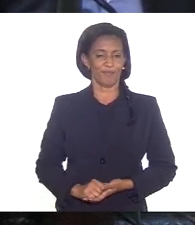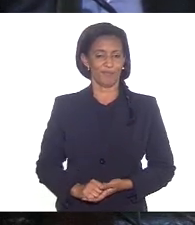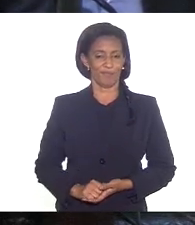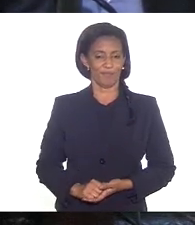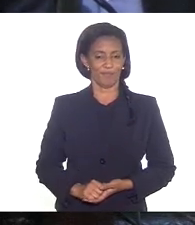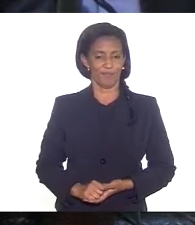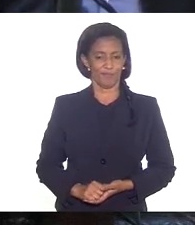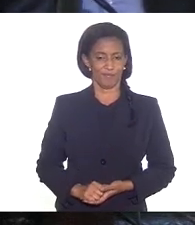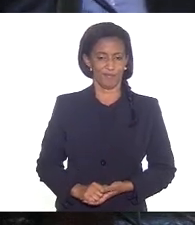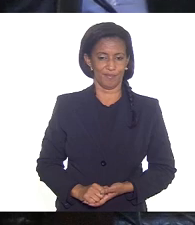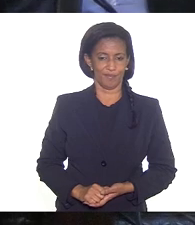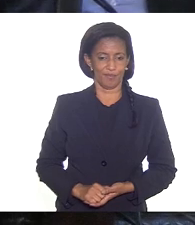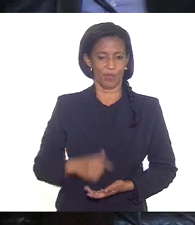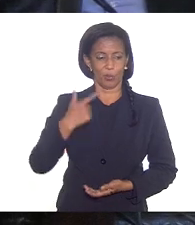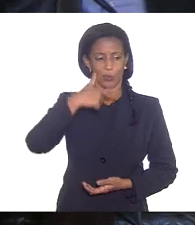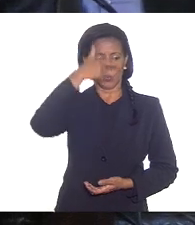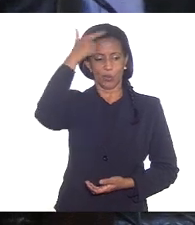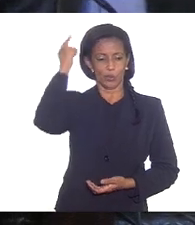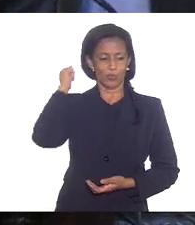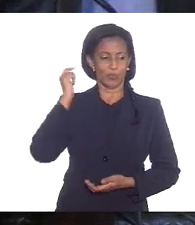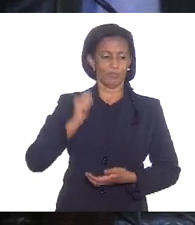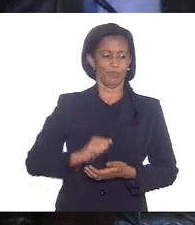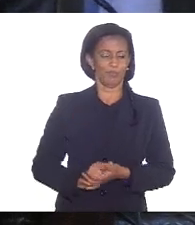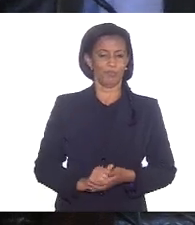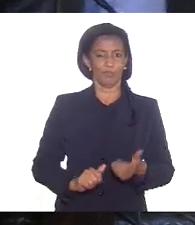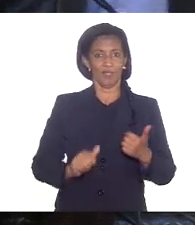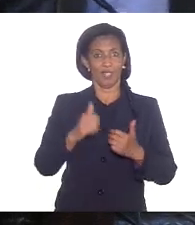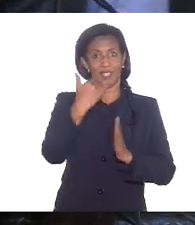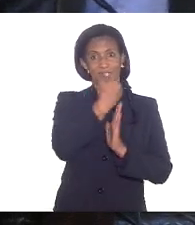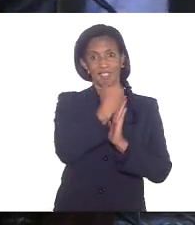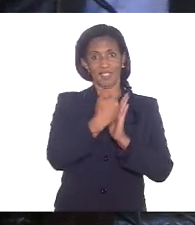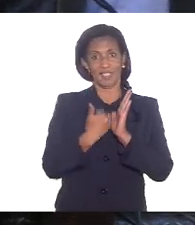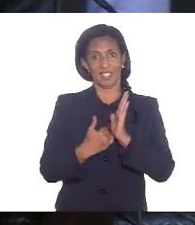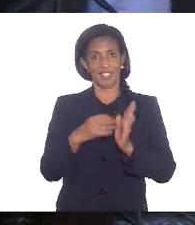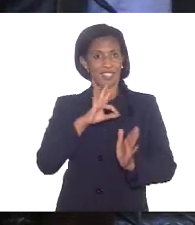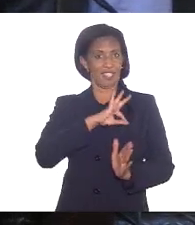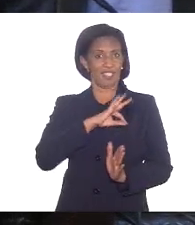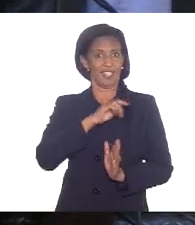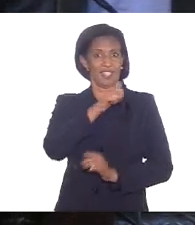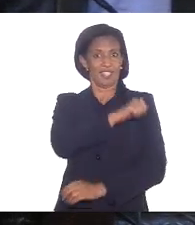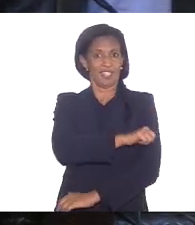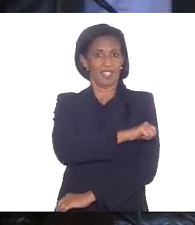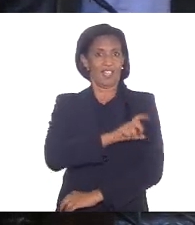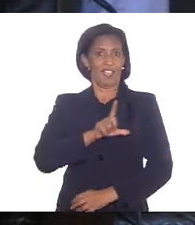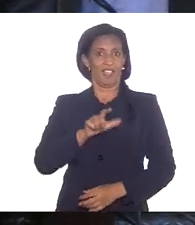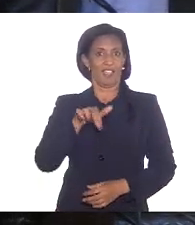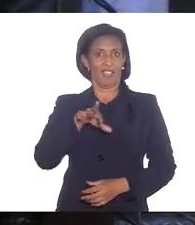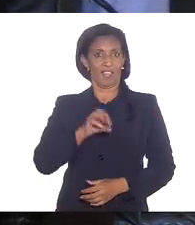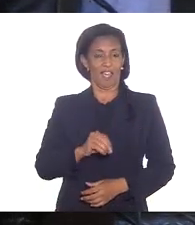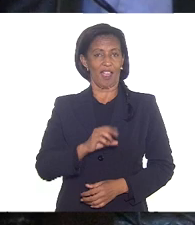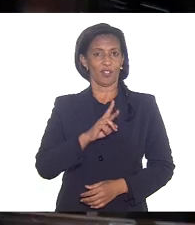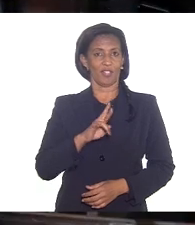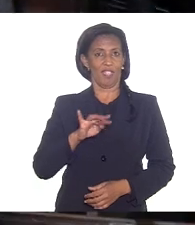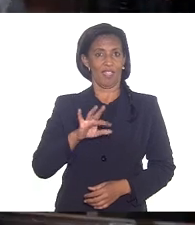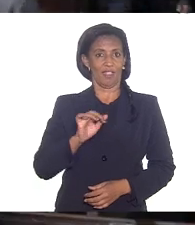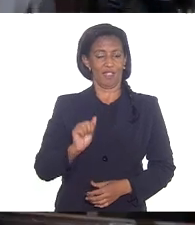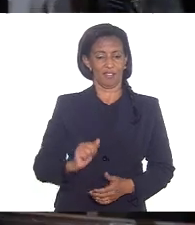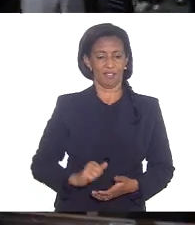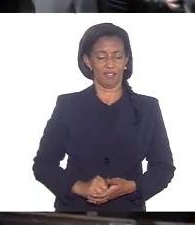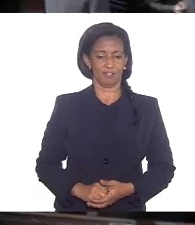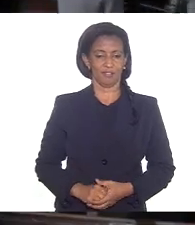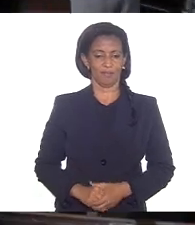segunda e cano Luiz Paulo seguida Martha Rocha a enfermeira Carlos Macedo e Renata